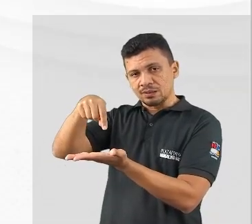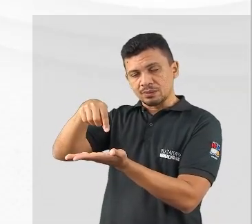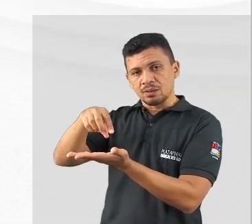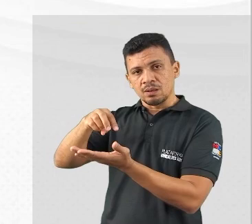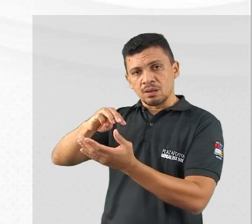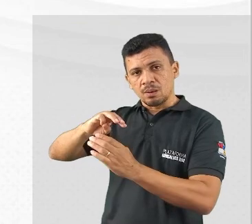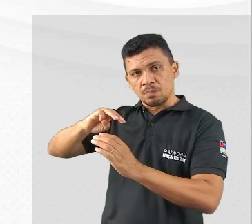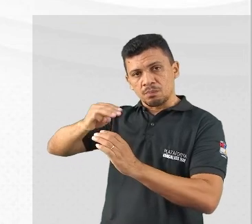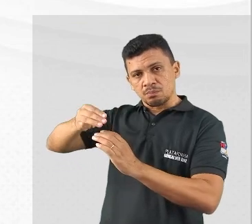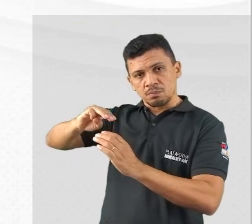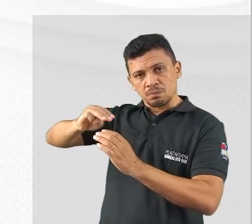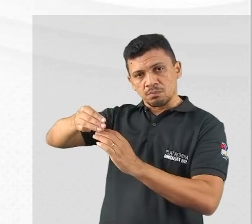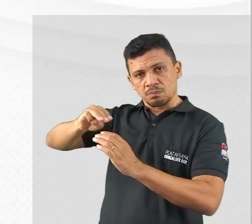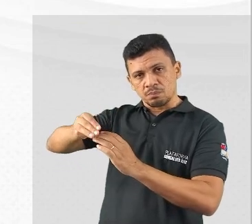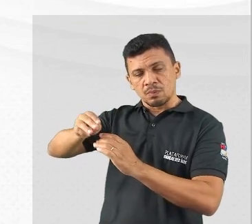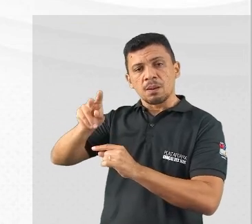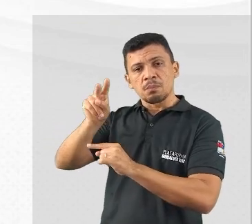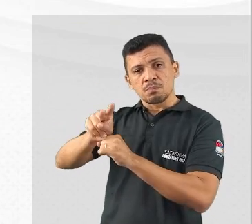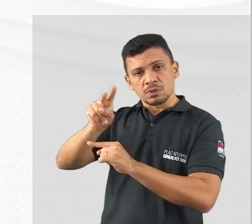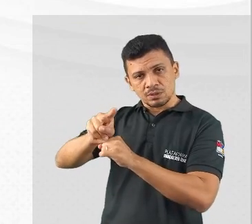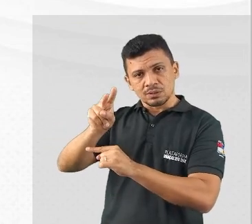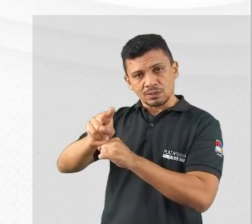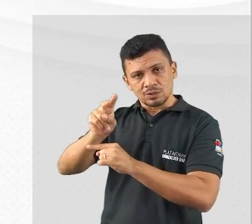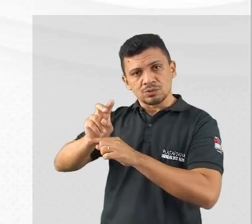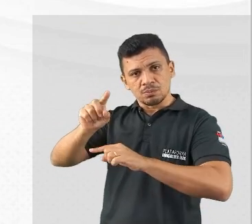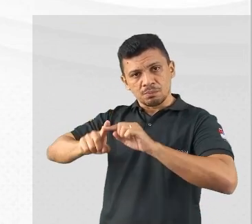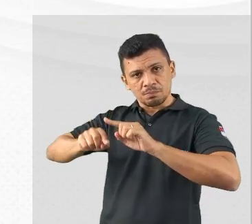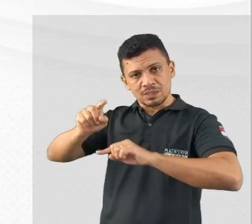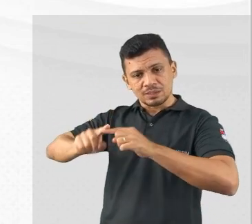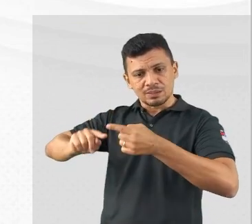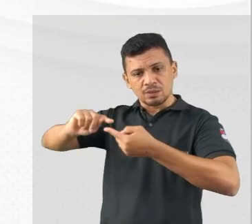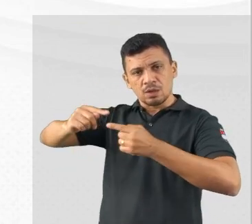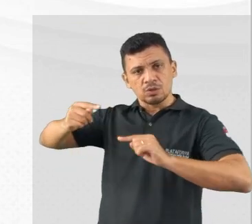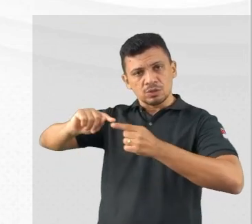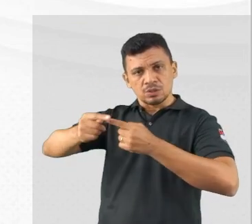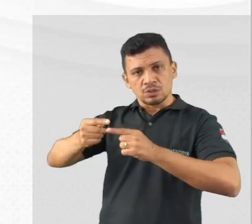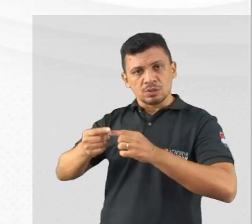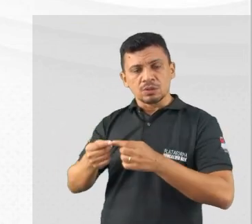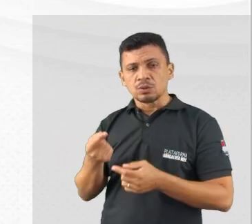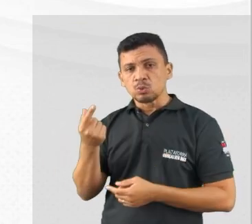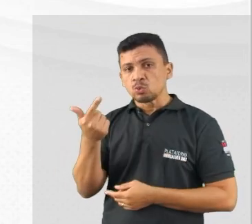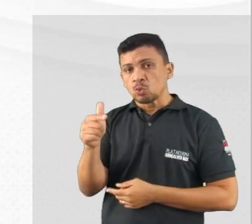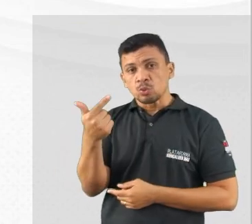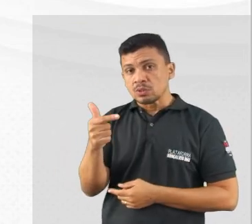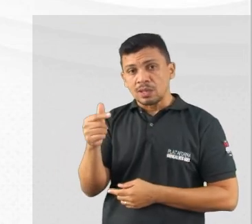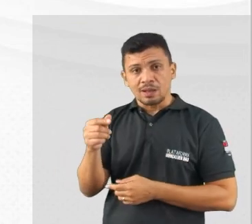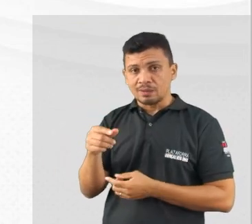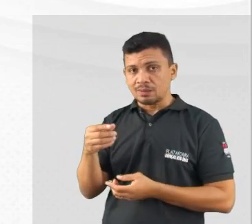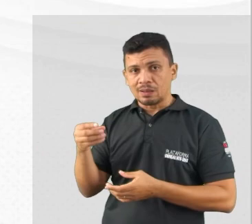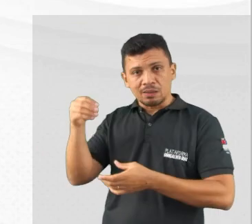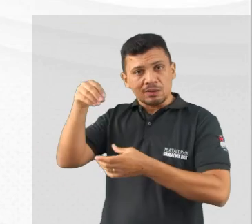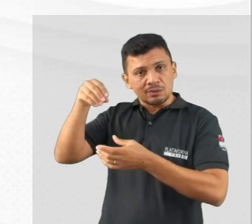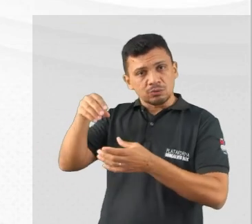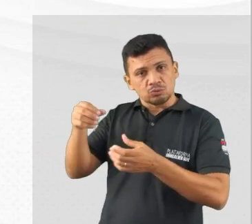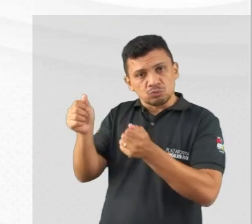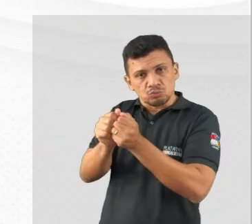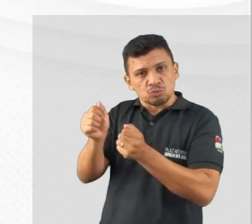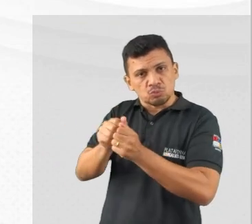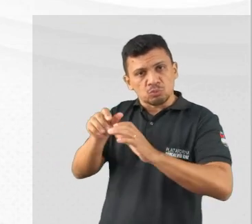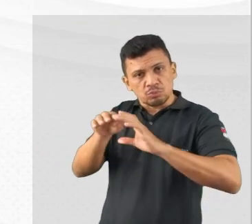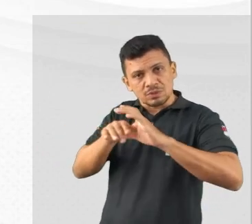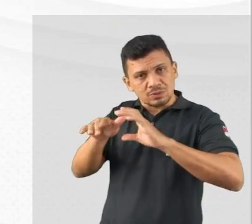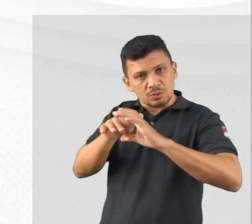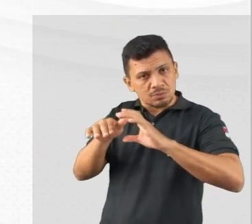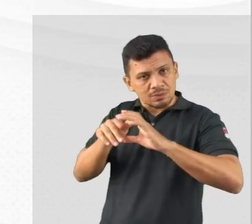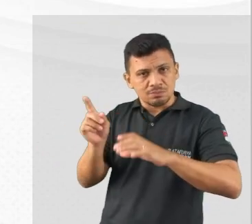o material genético, né? Então, o material genético, ele não está imerso diretamente no citoplasma da célula, né?